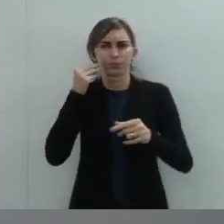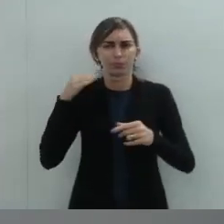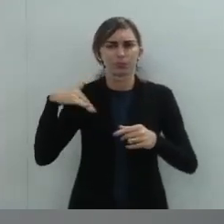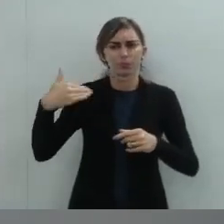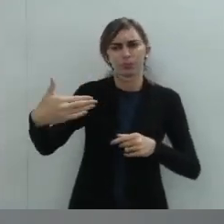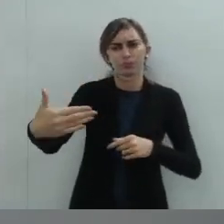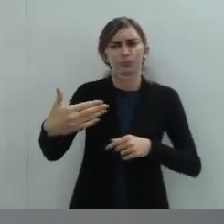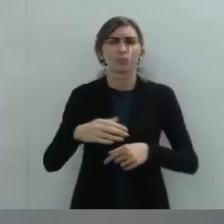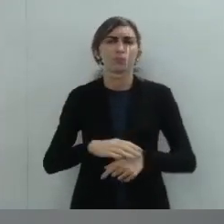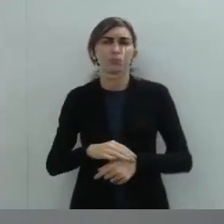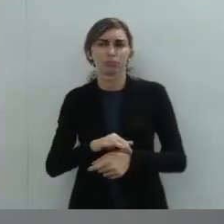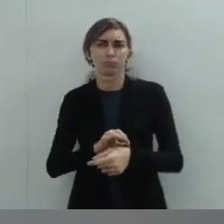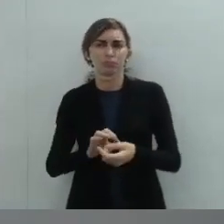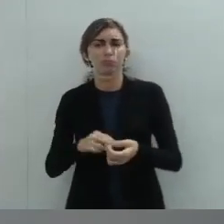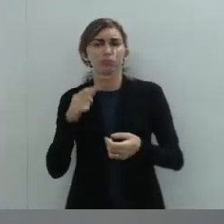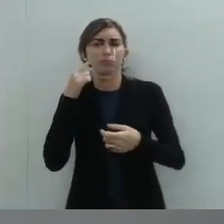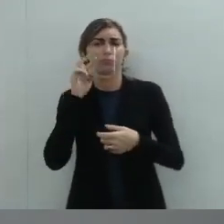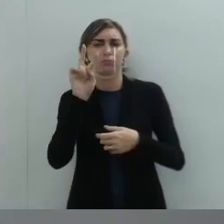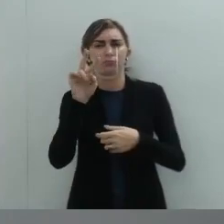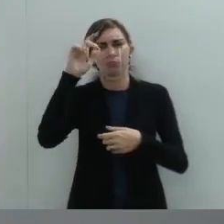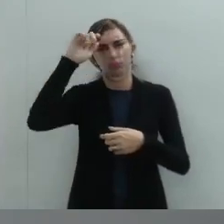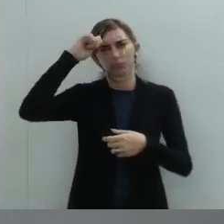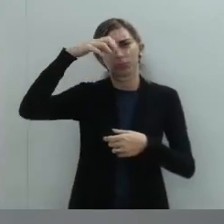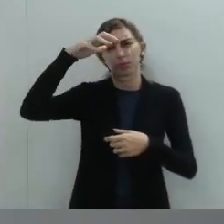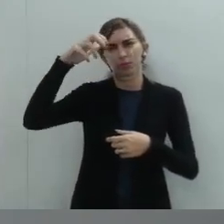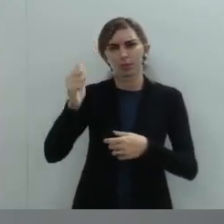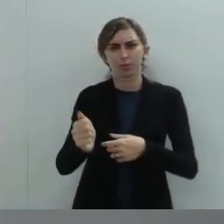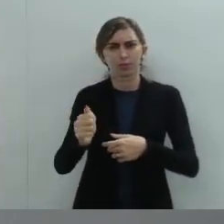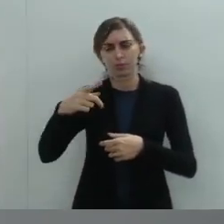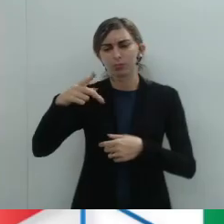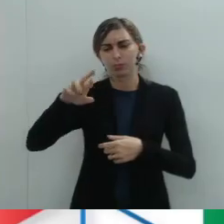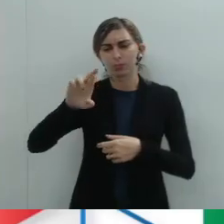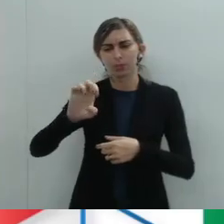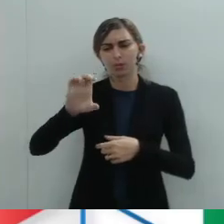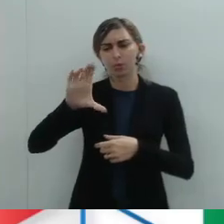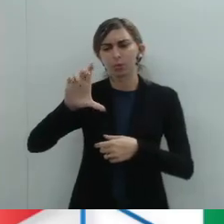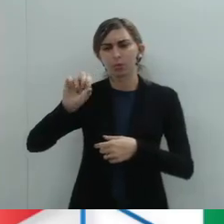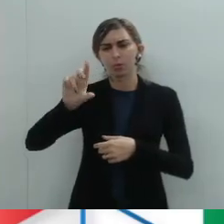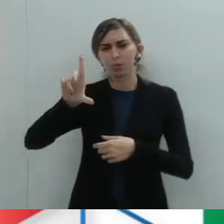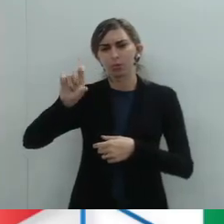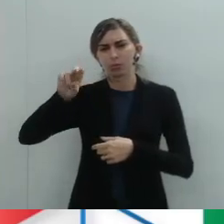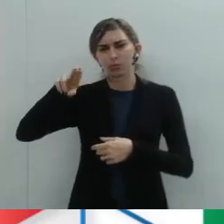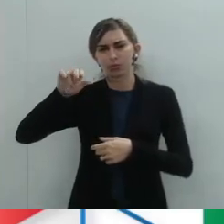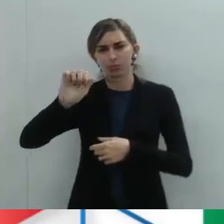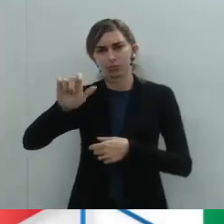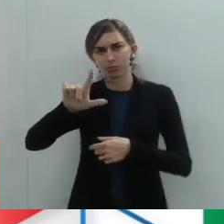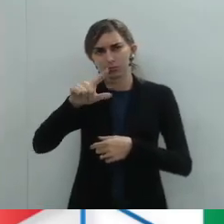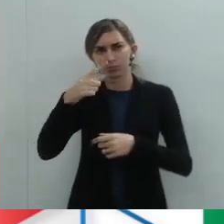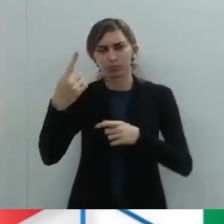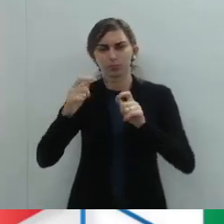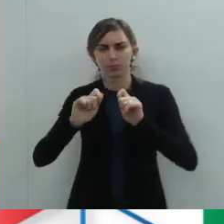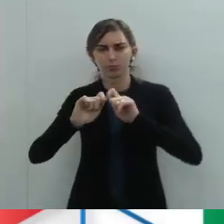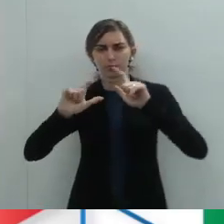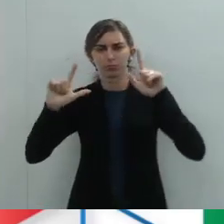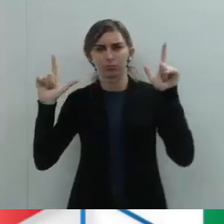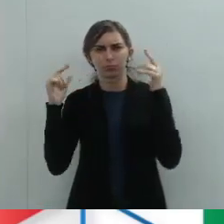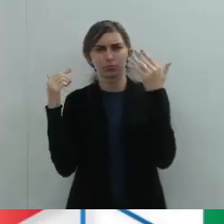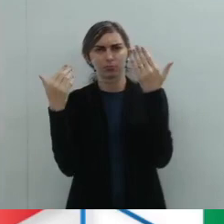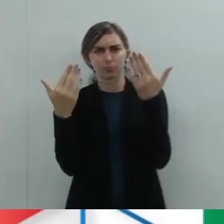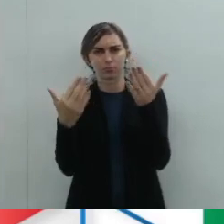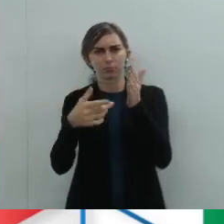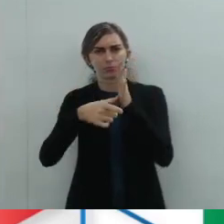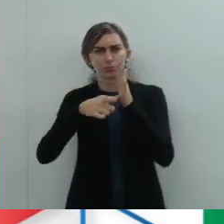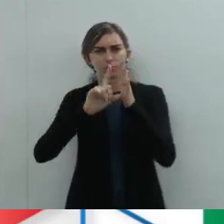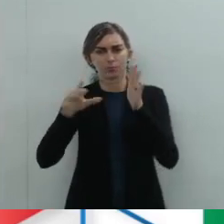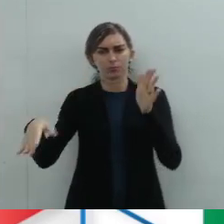do tempo. Vem aí comigo para a gente ver o que é África pré-colonial, tá certo? Na tela de vocês, a gente está vendo, né, que antes